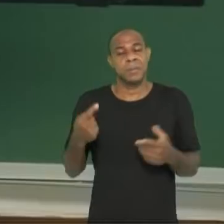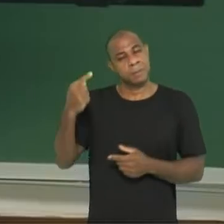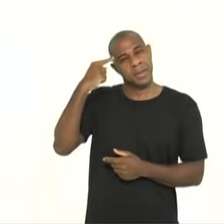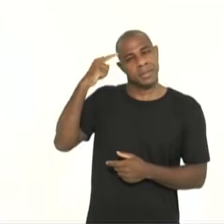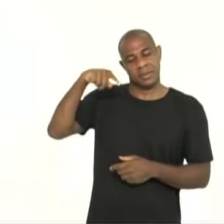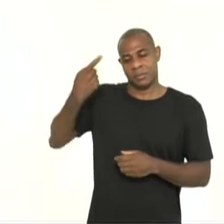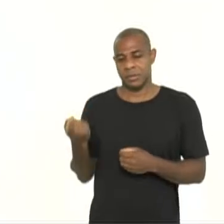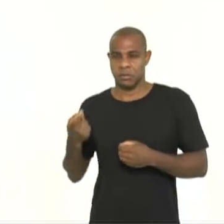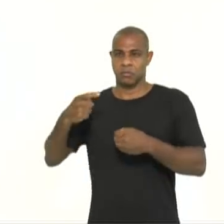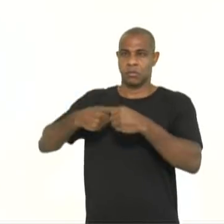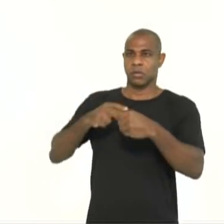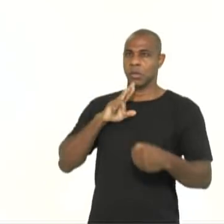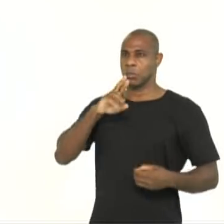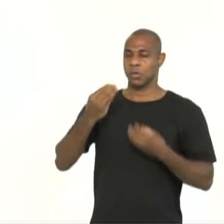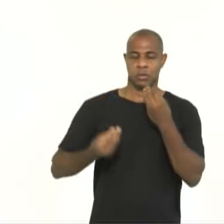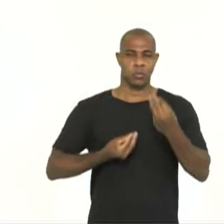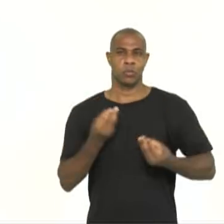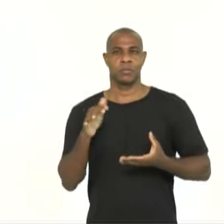volta.